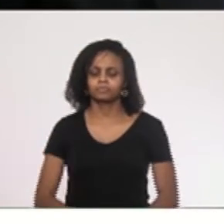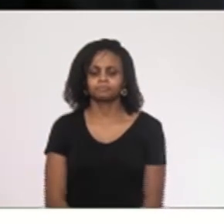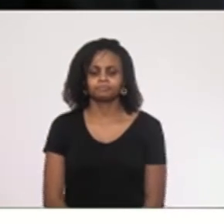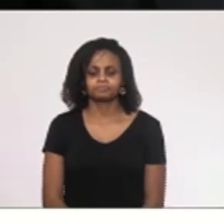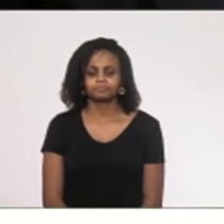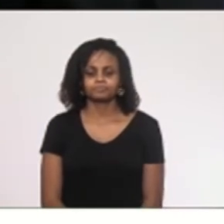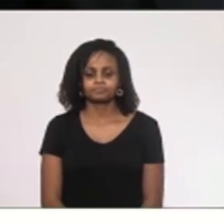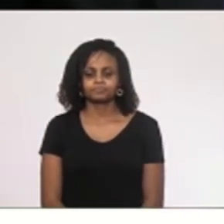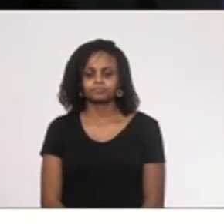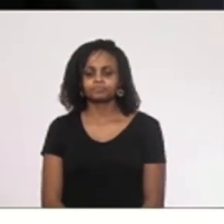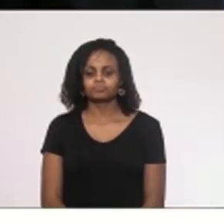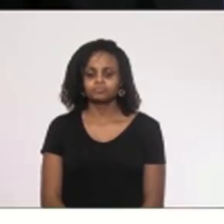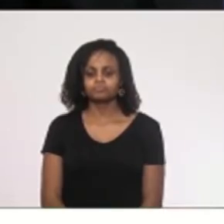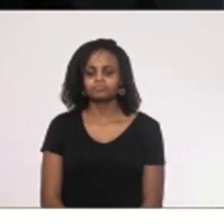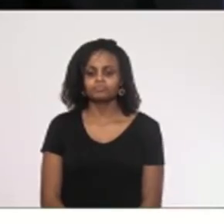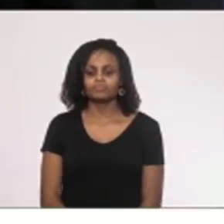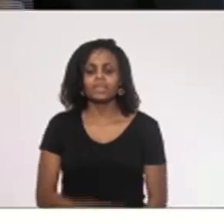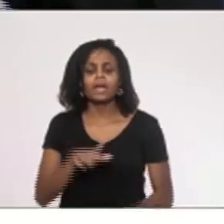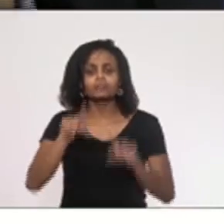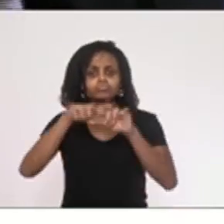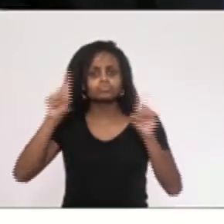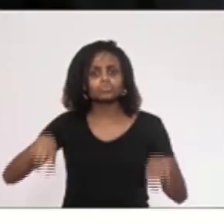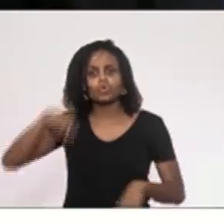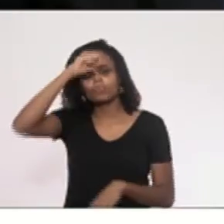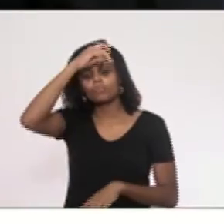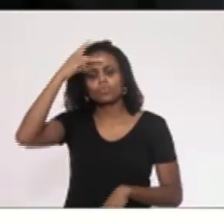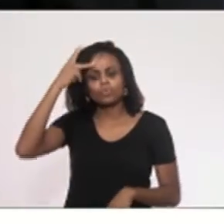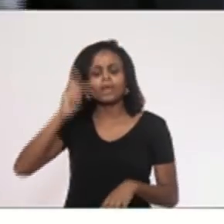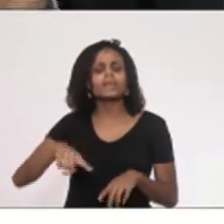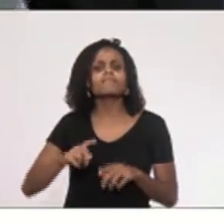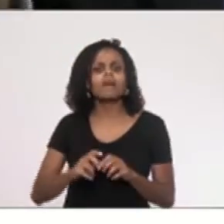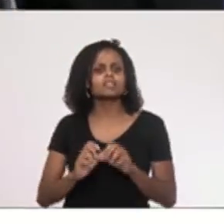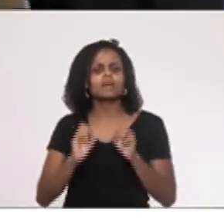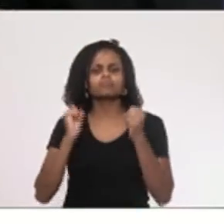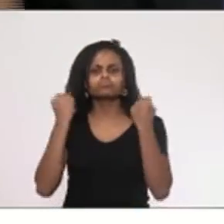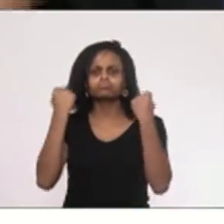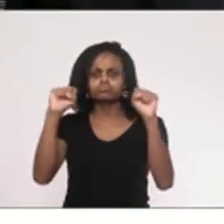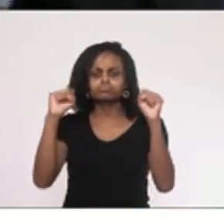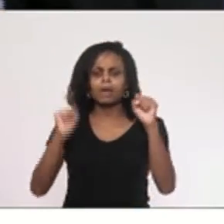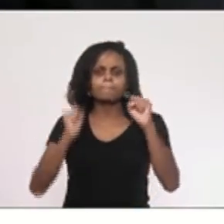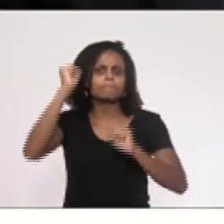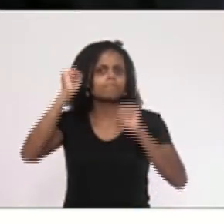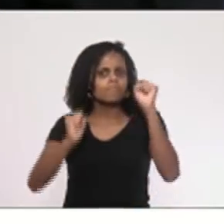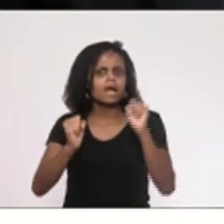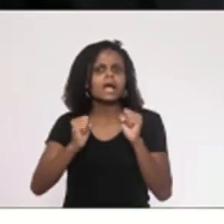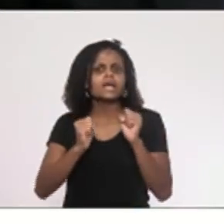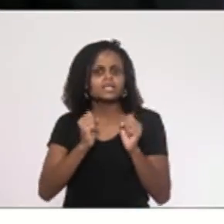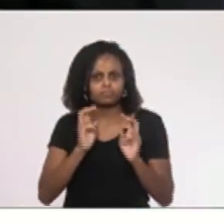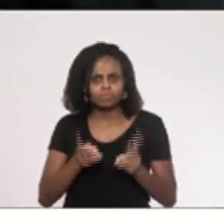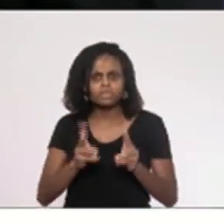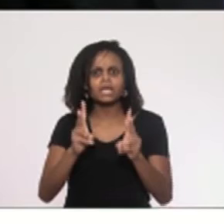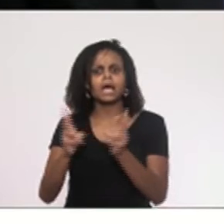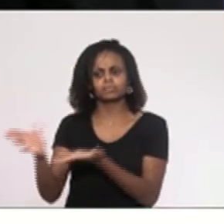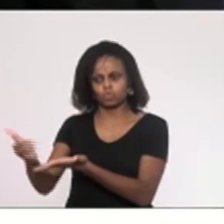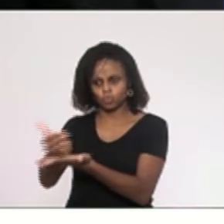outra coisa. É o servidor público, é aquele que faz a máquina andar, é aquele que faz, inclusive, a máquina arrecadar.